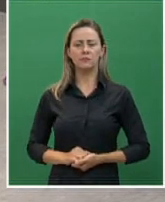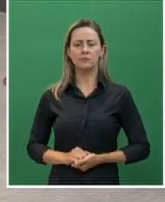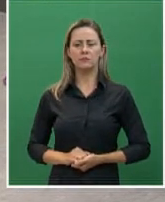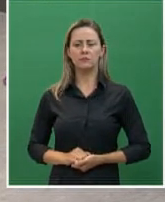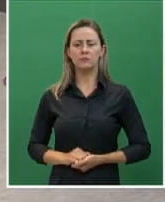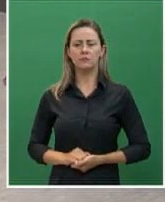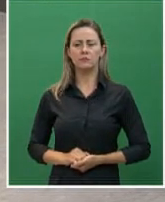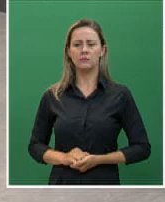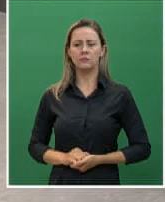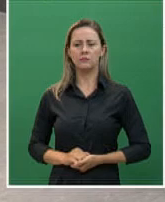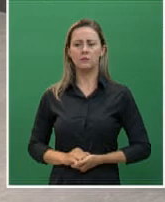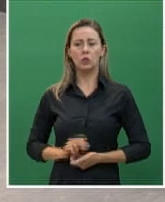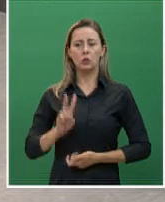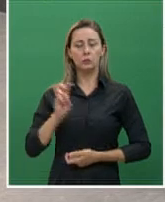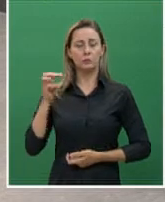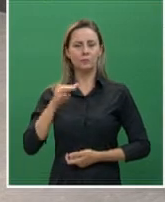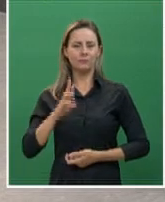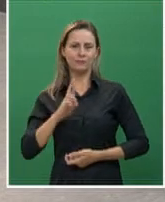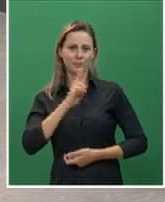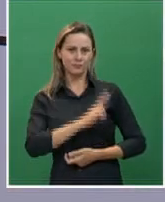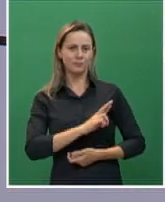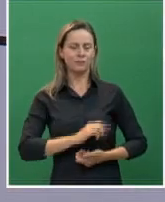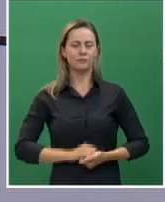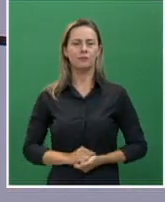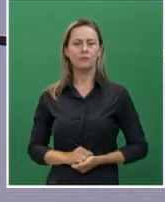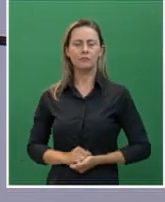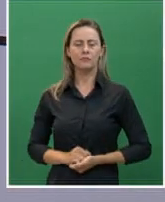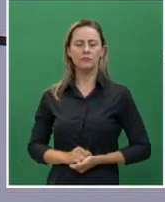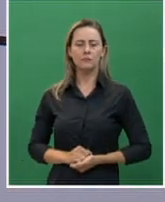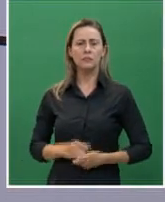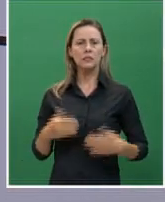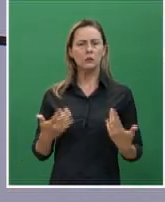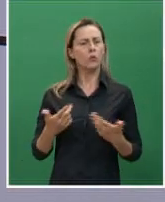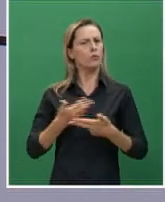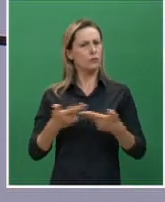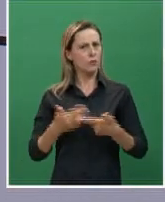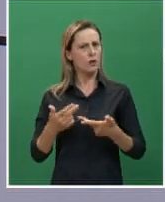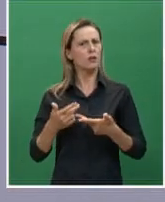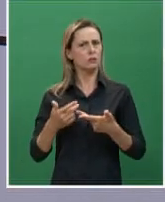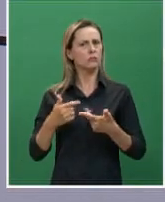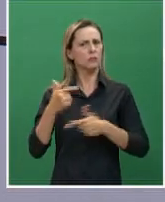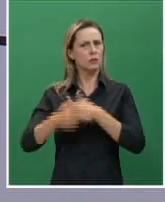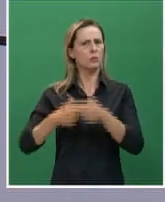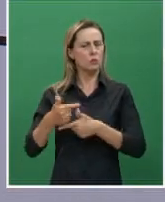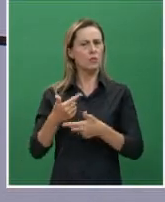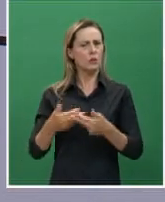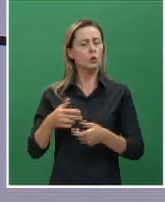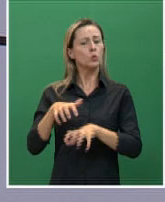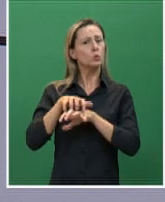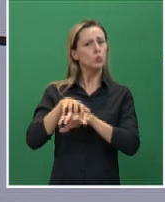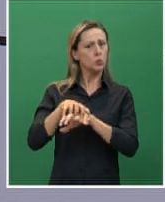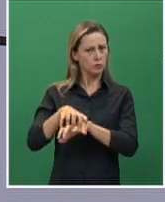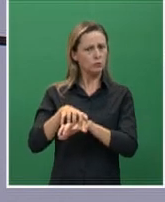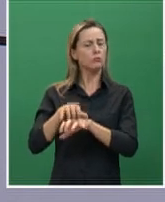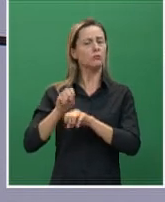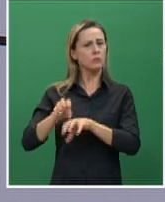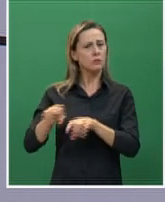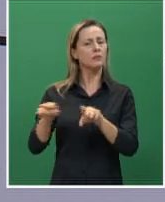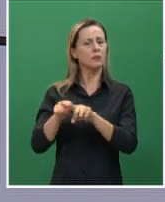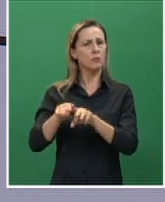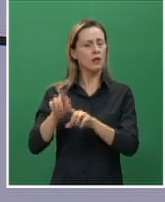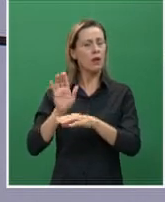é só resposta dois minutos então nós temos feito várias ações no turismo na educação na assistência social